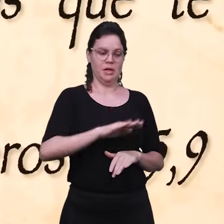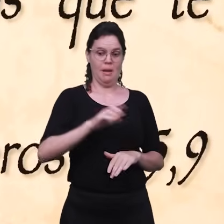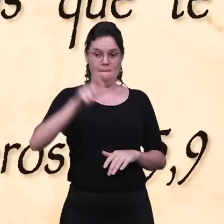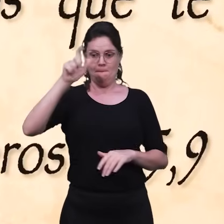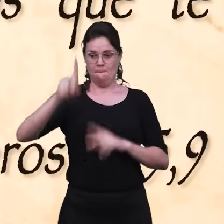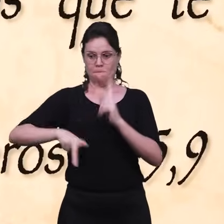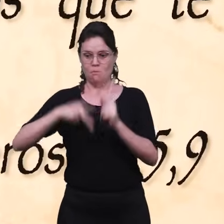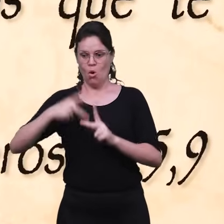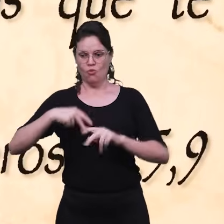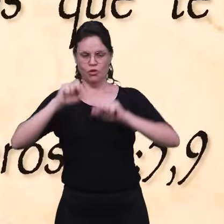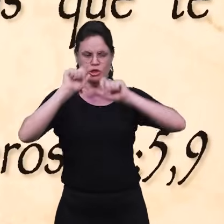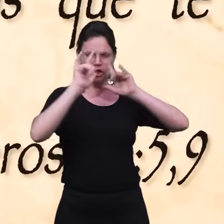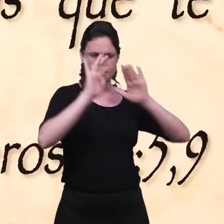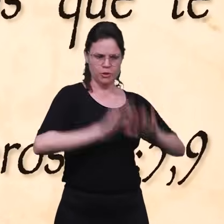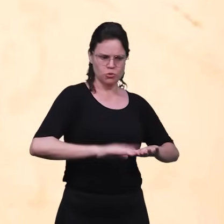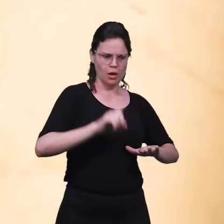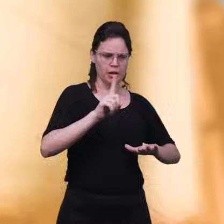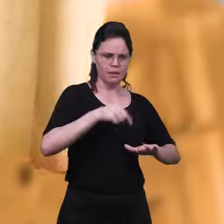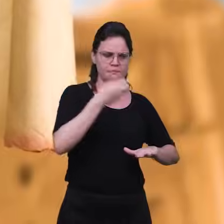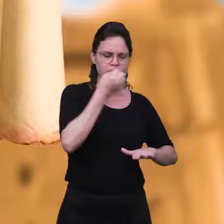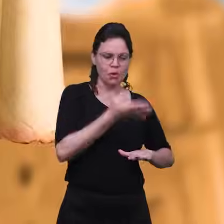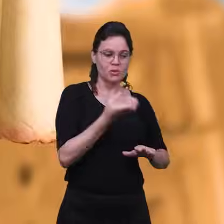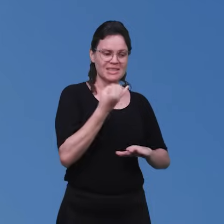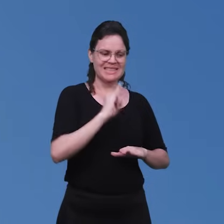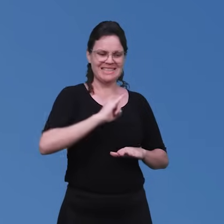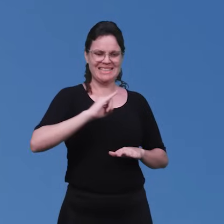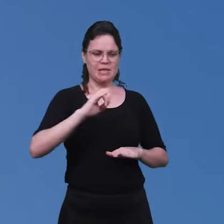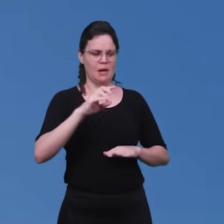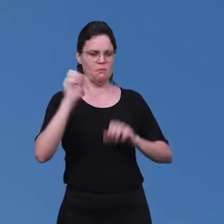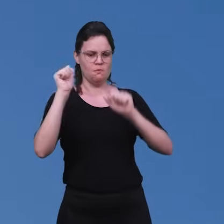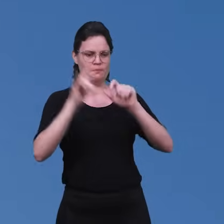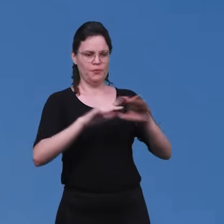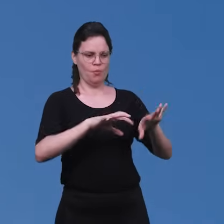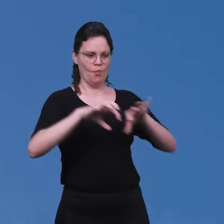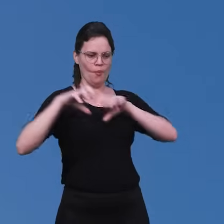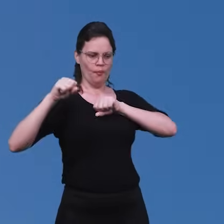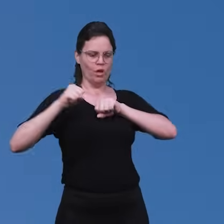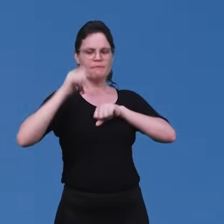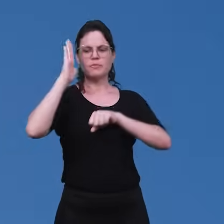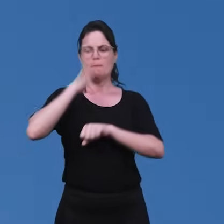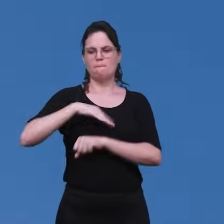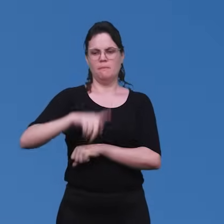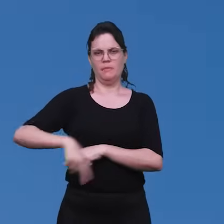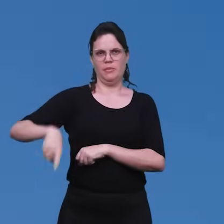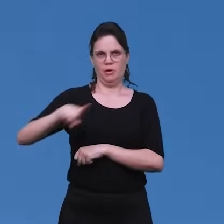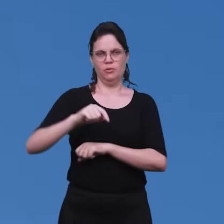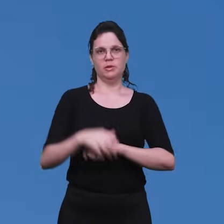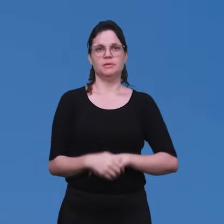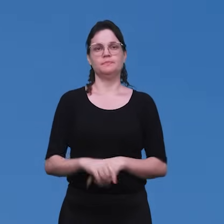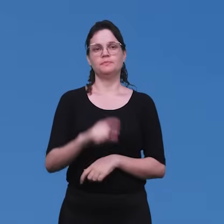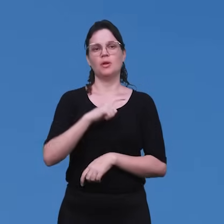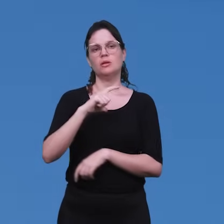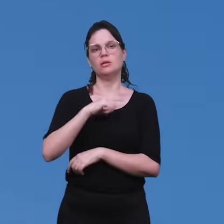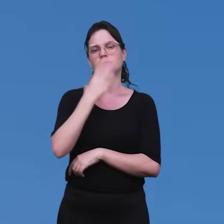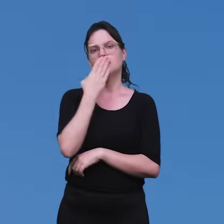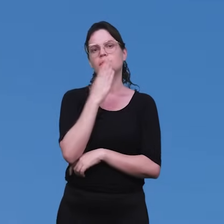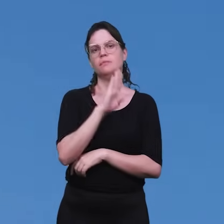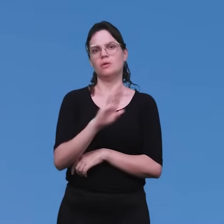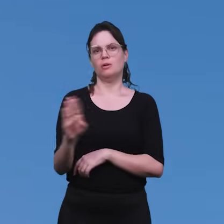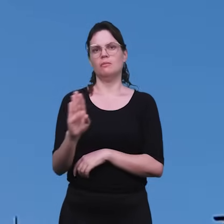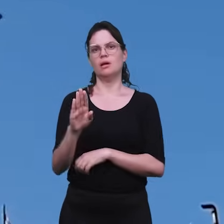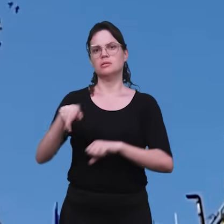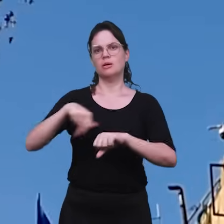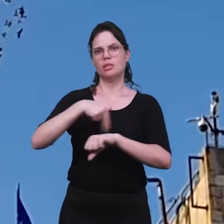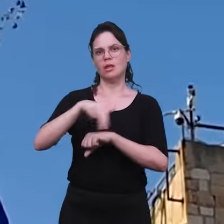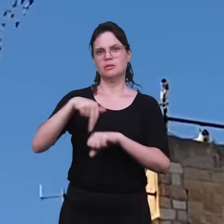os que te amaldiçoarem. Então aqui há uma promessa à nação de Israel. Aqui não